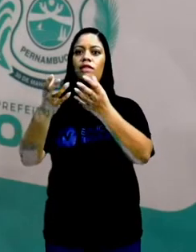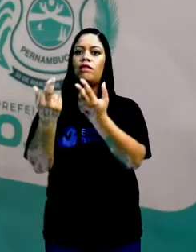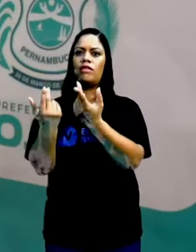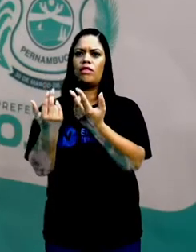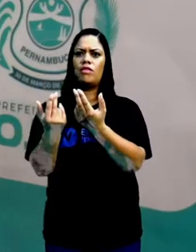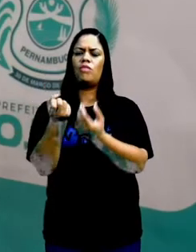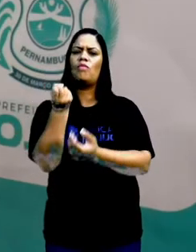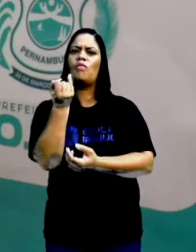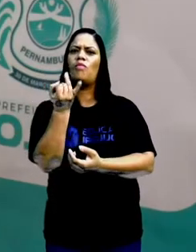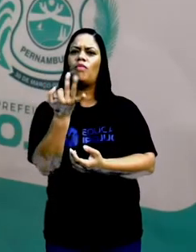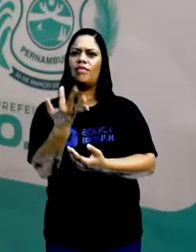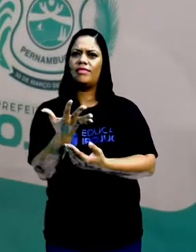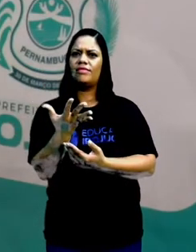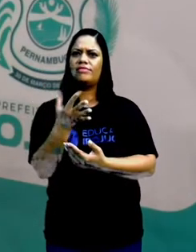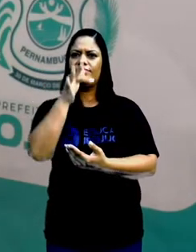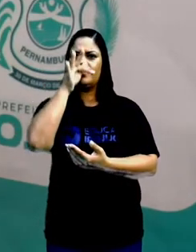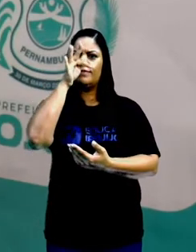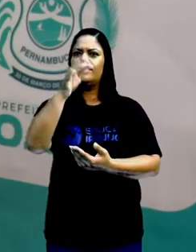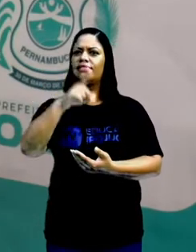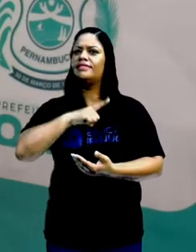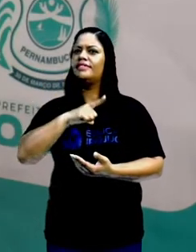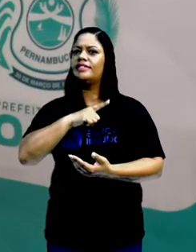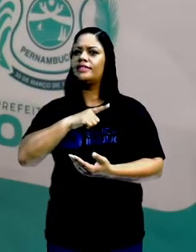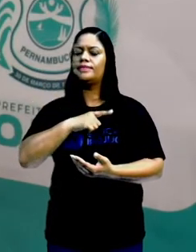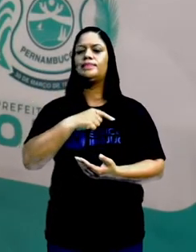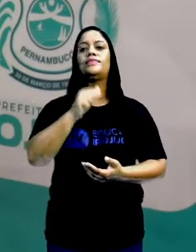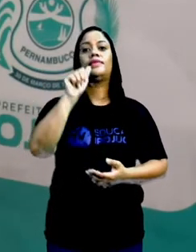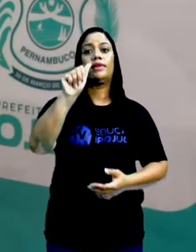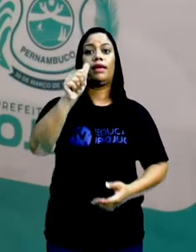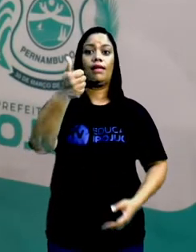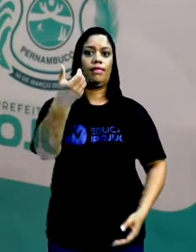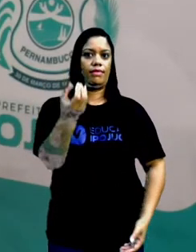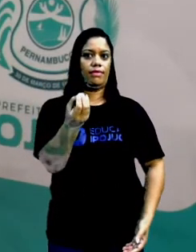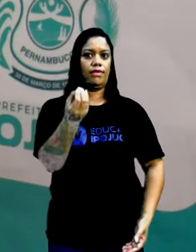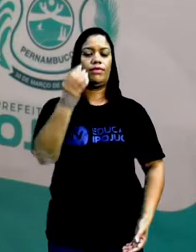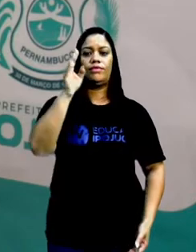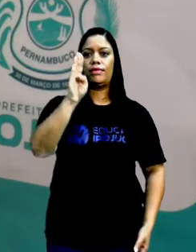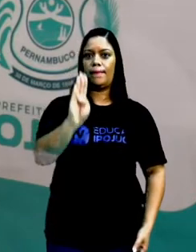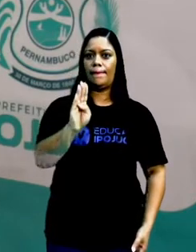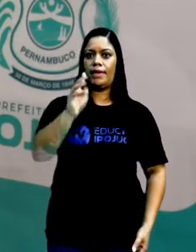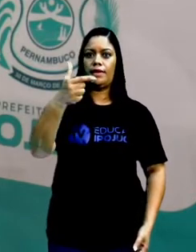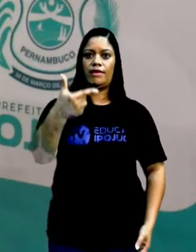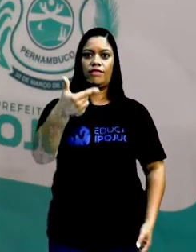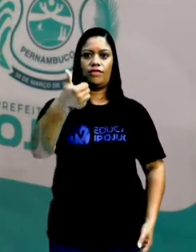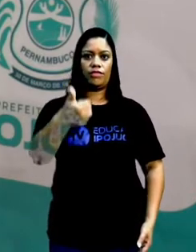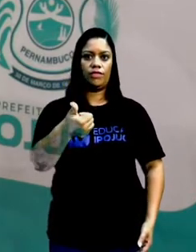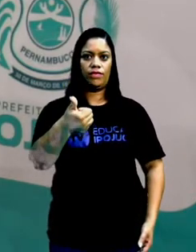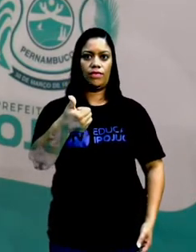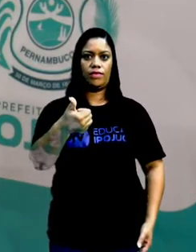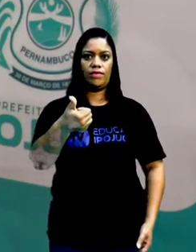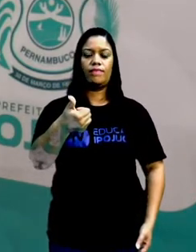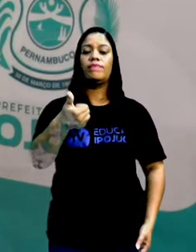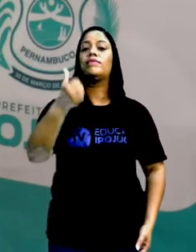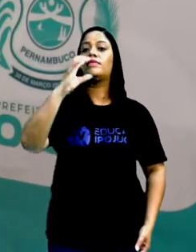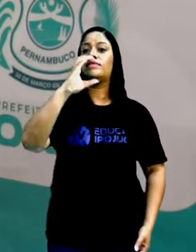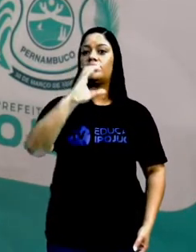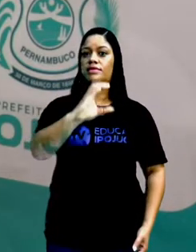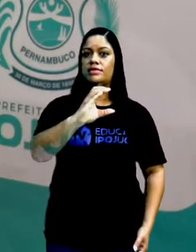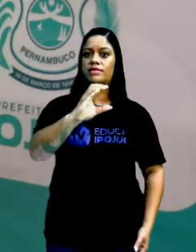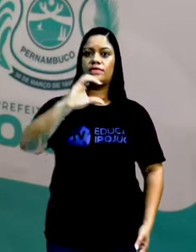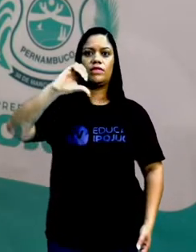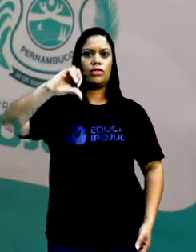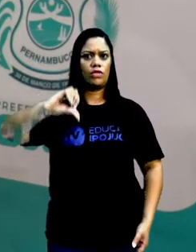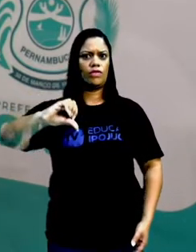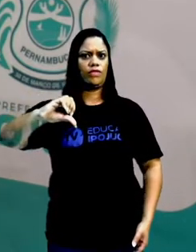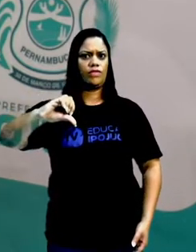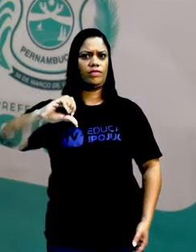opções. Letra A, 10 flores. B, 21 flores. C,